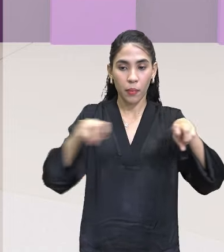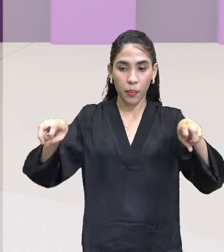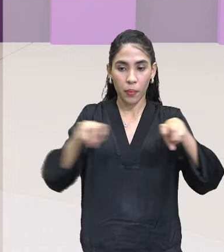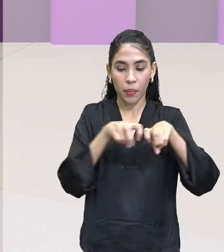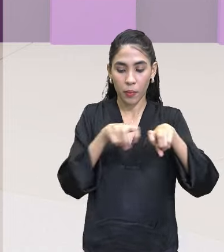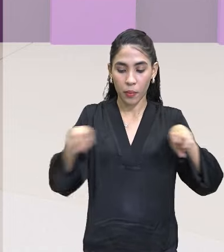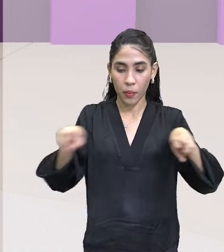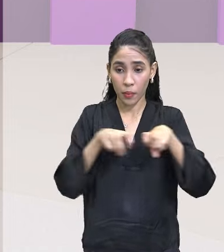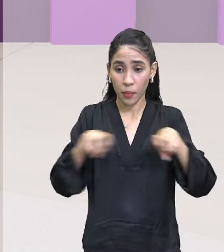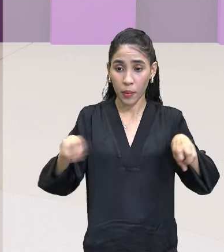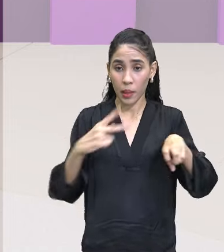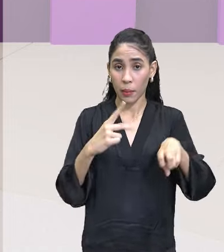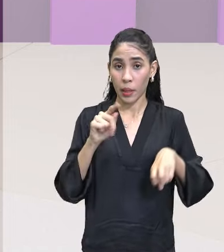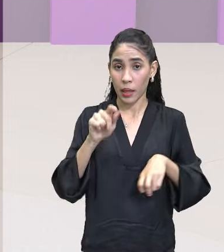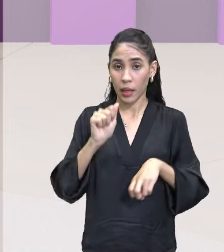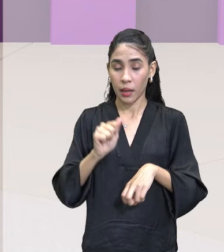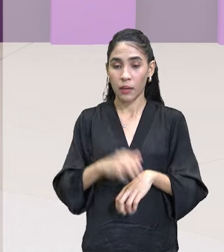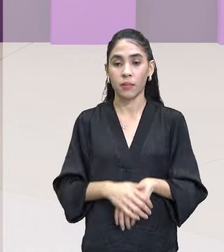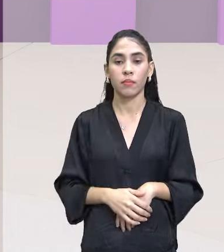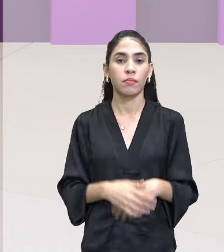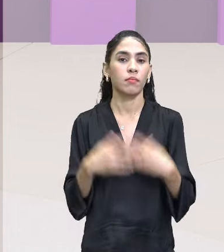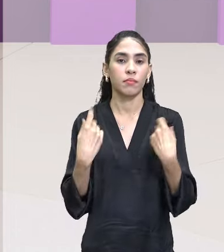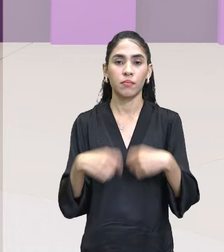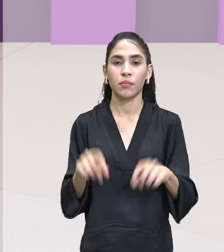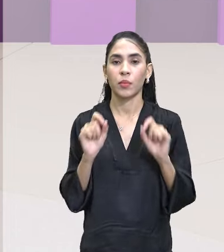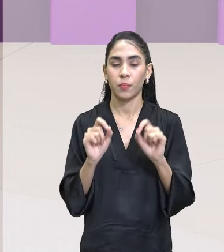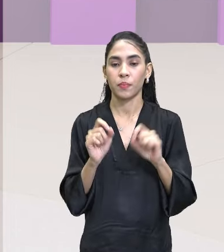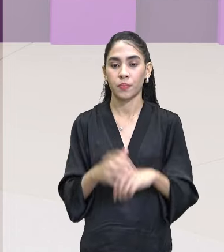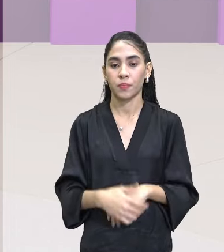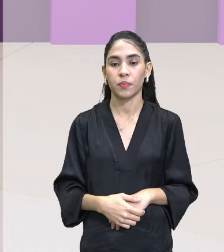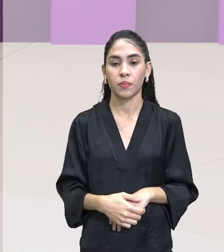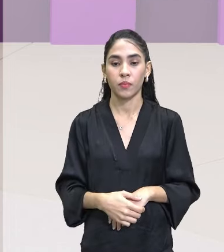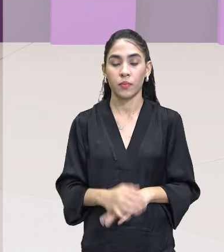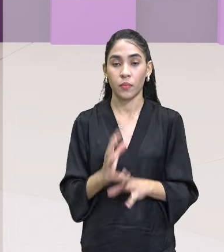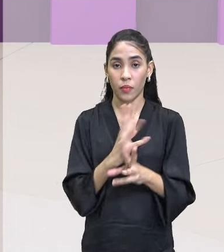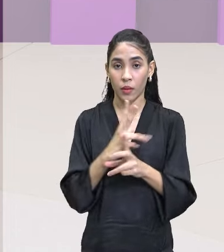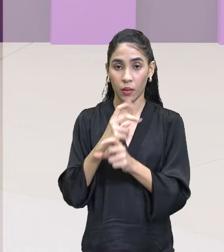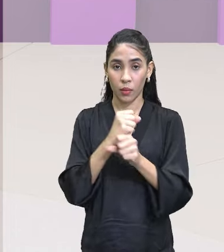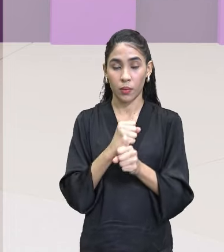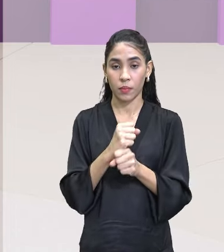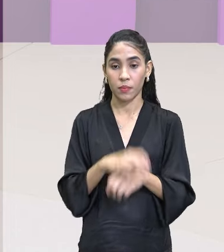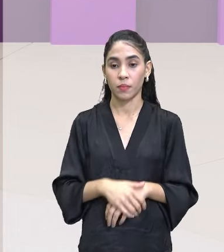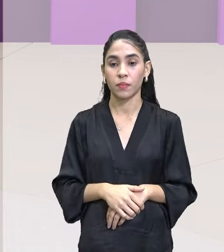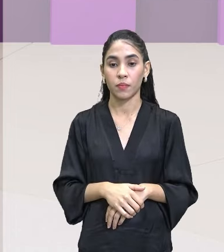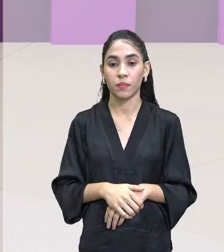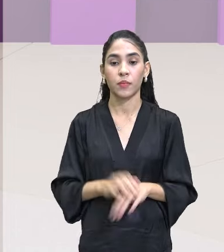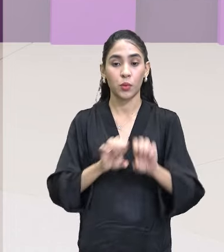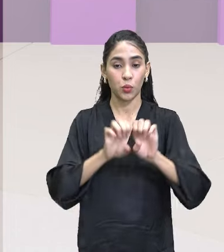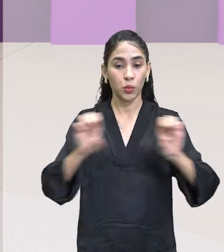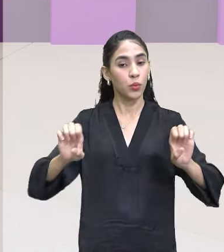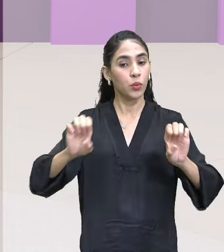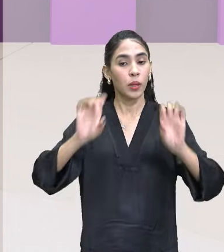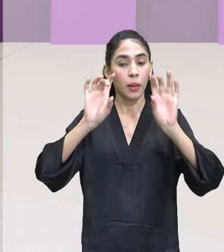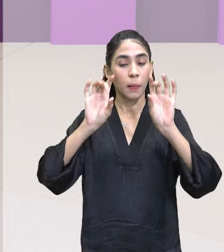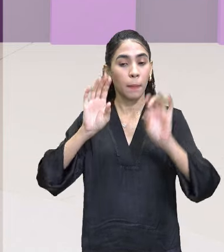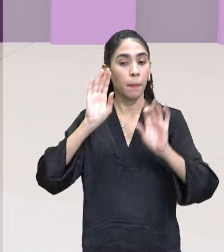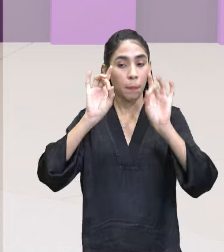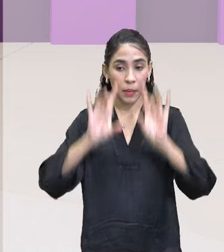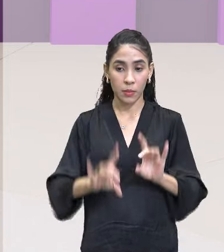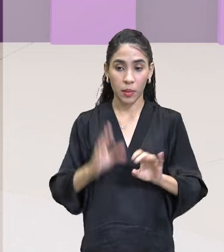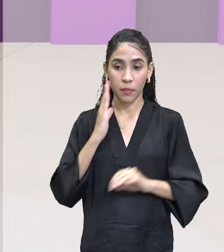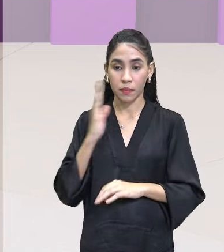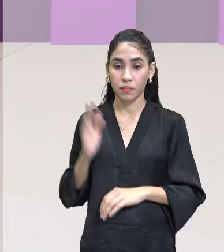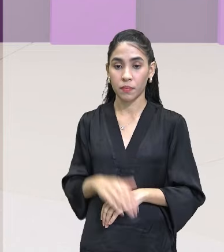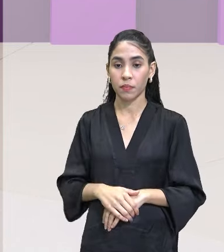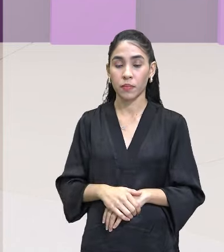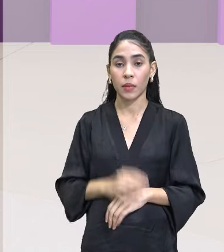PA. E o que você precisa, né? O que a gente precisa para calcular a soma? A expressão é dada pelo seguinte: a soma de